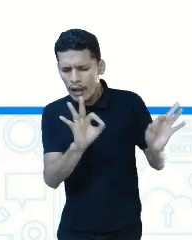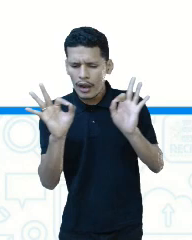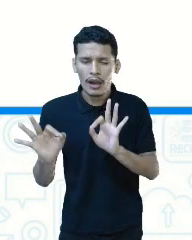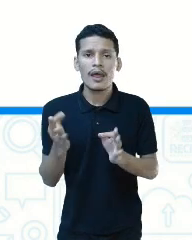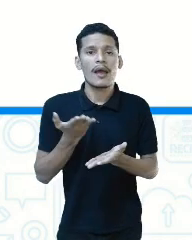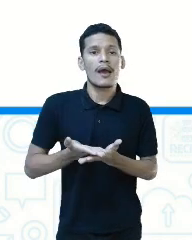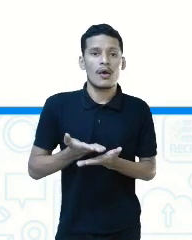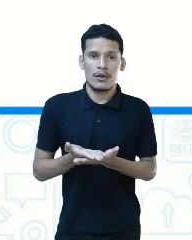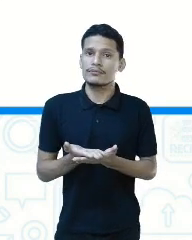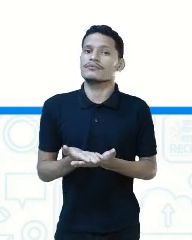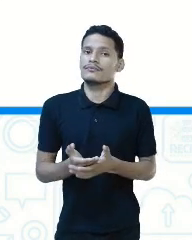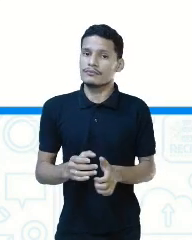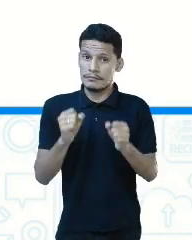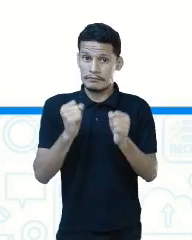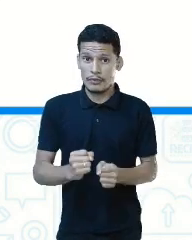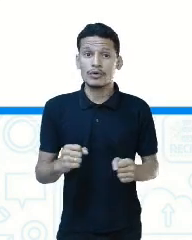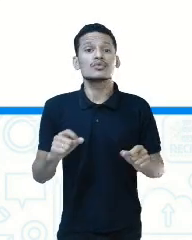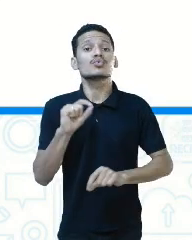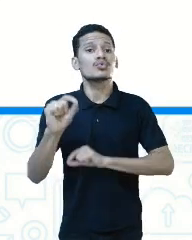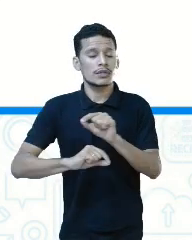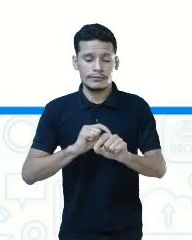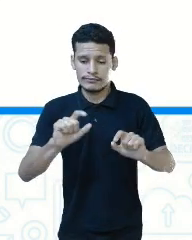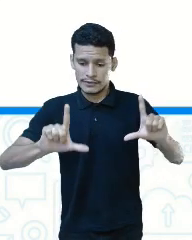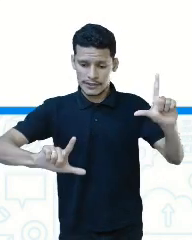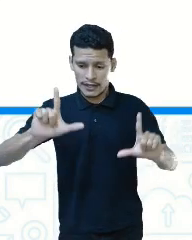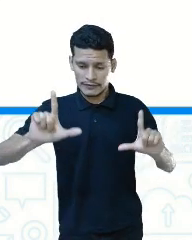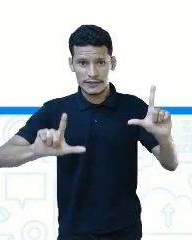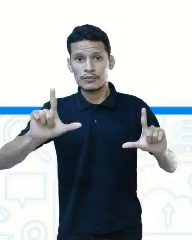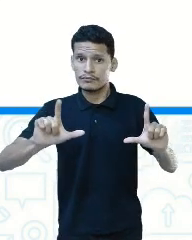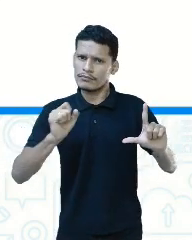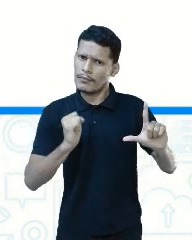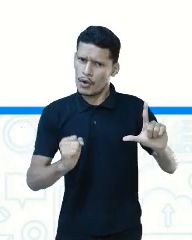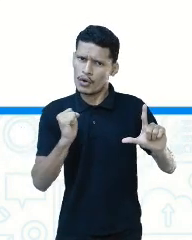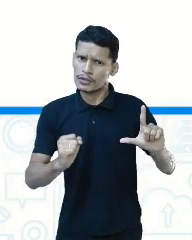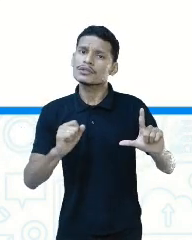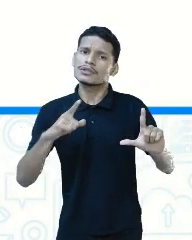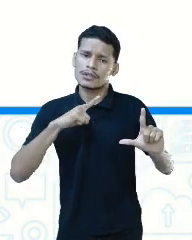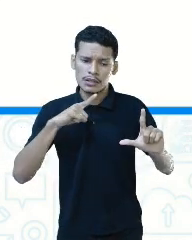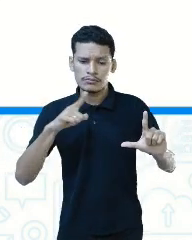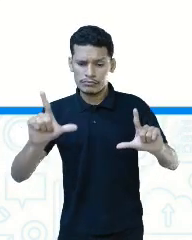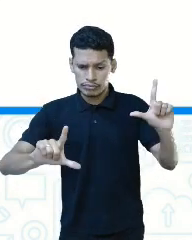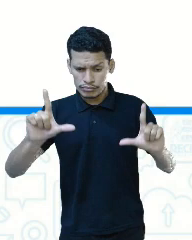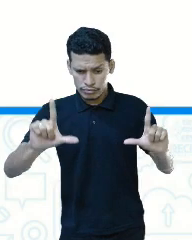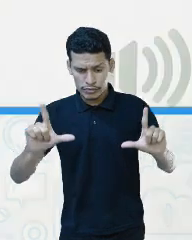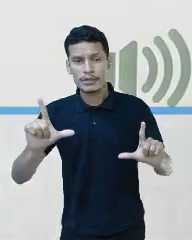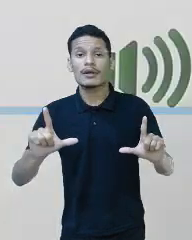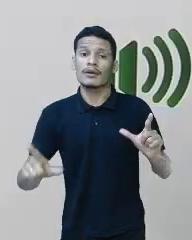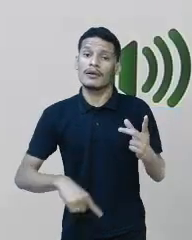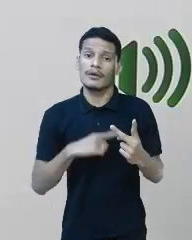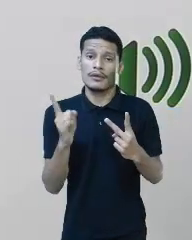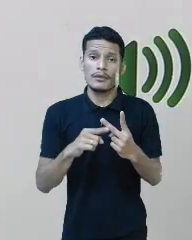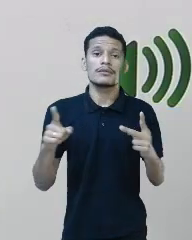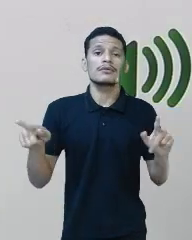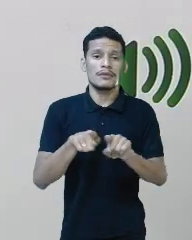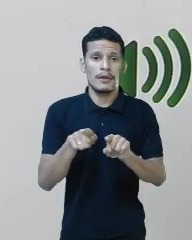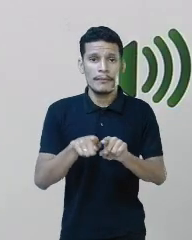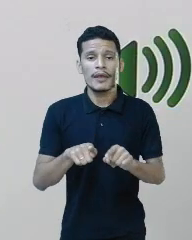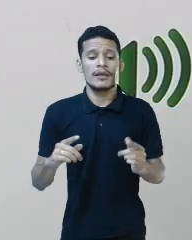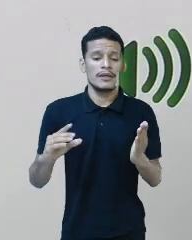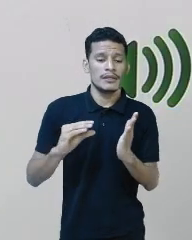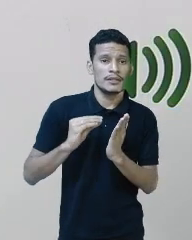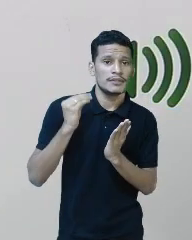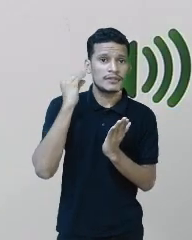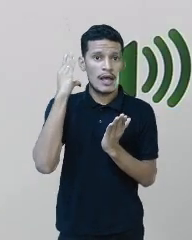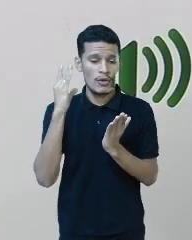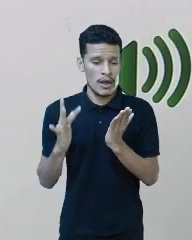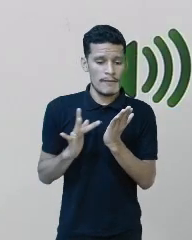aulas? Nós podemos assistir pela televisão, né? Tem os canais específicos. Nós temos através do